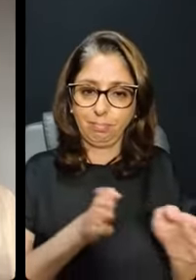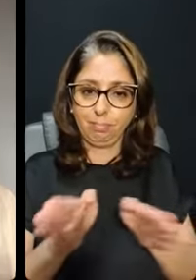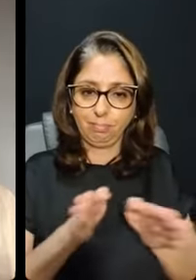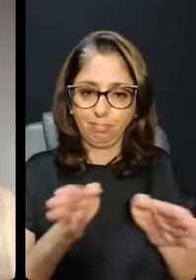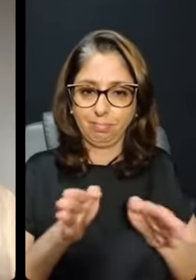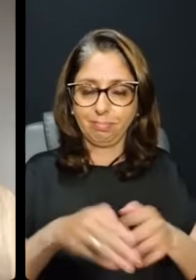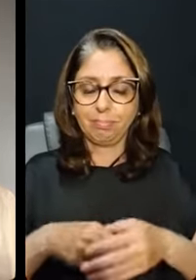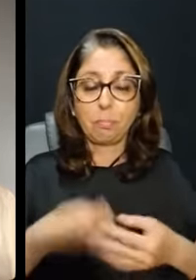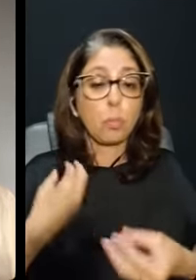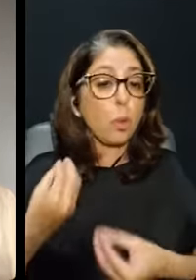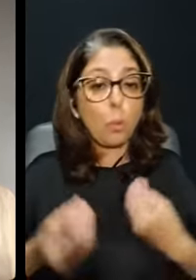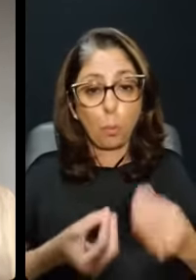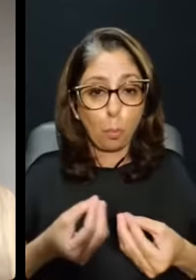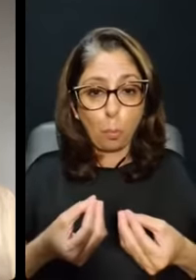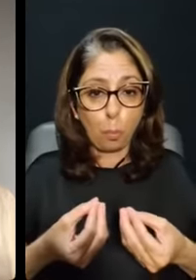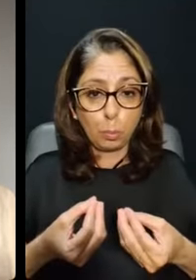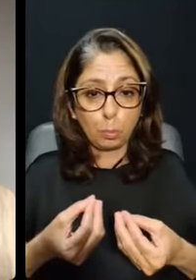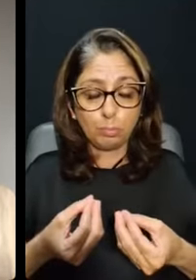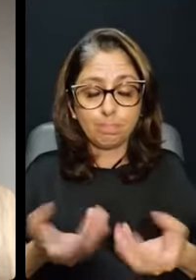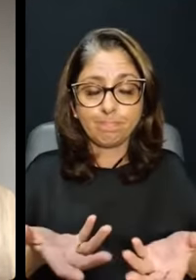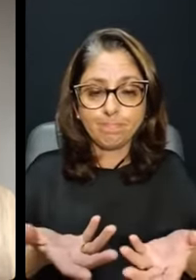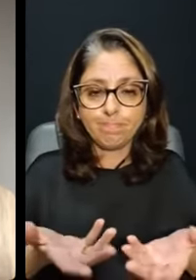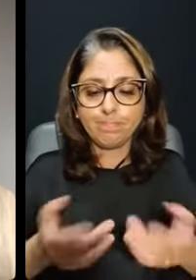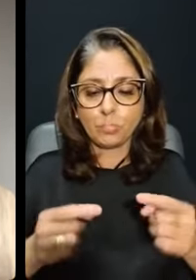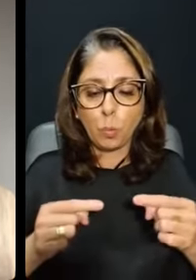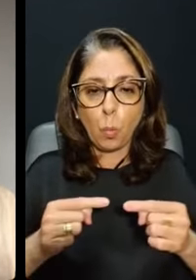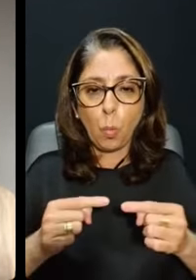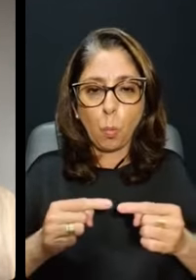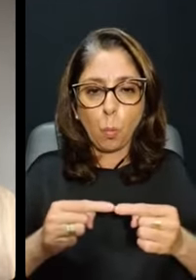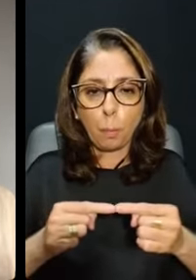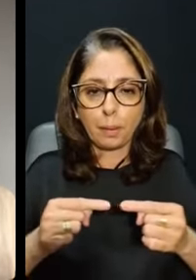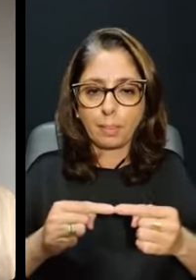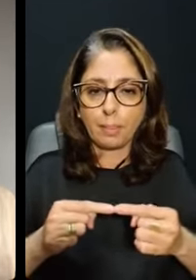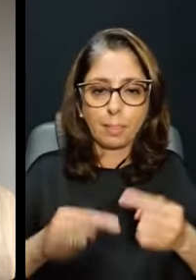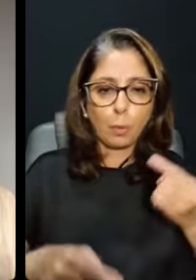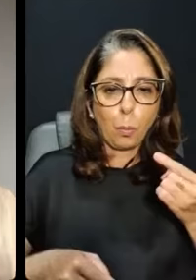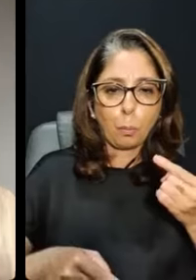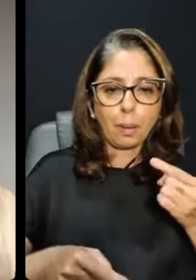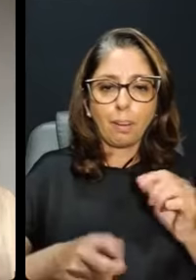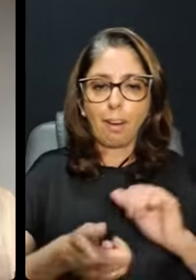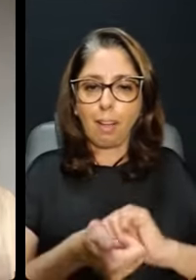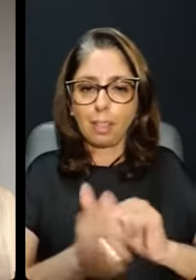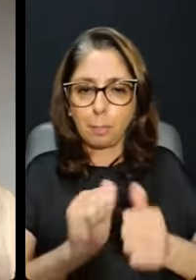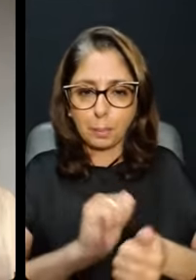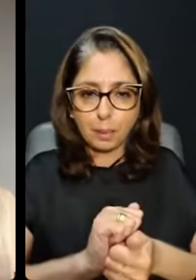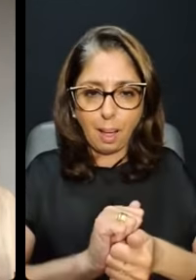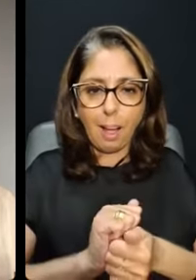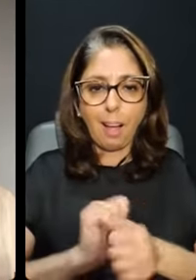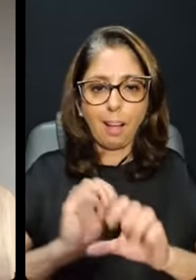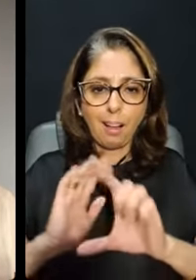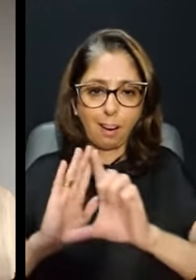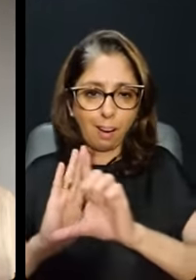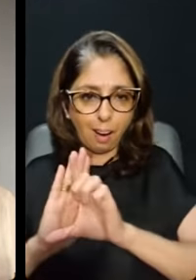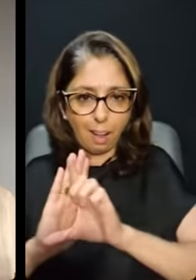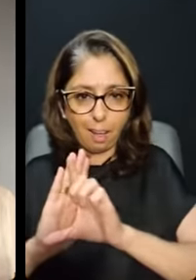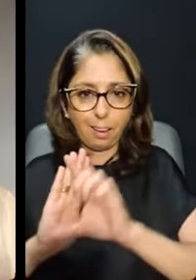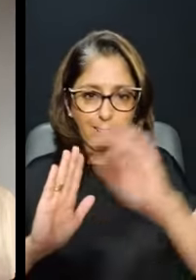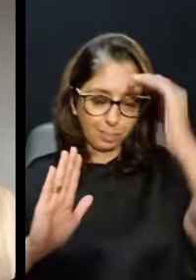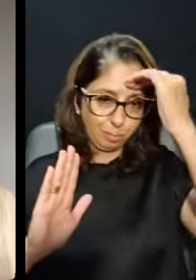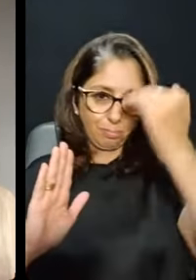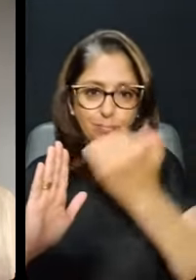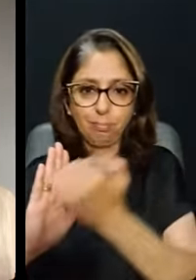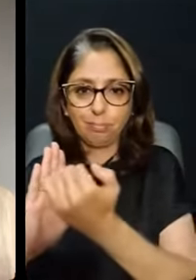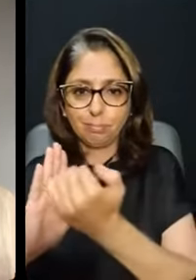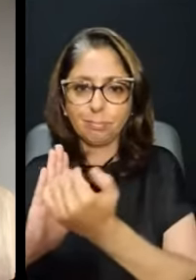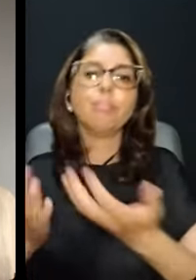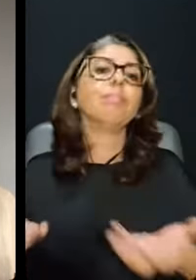com esse trabalho de adaptar, sair e ir além das normas e trazer também para os espaços a questão